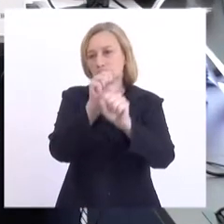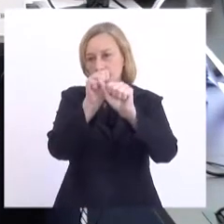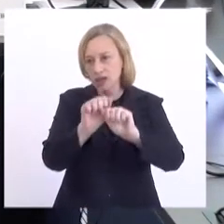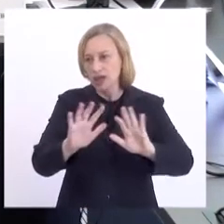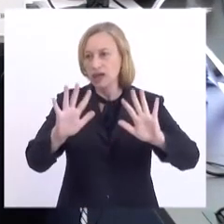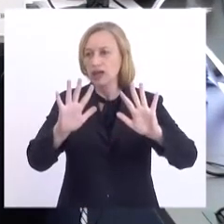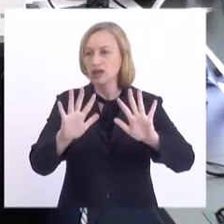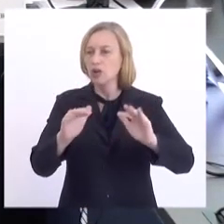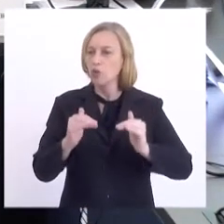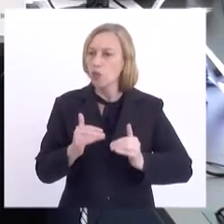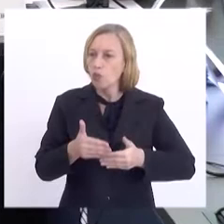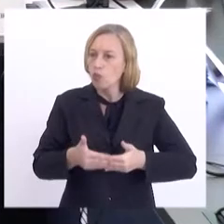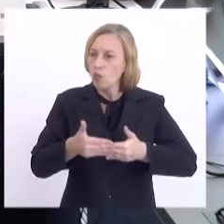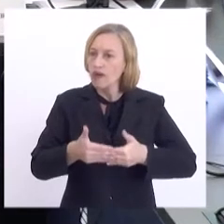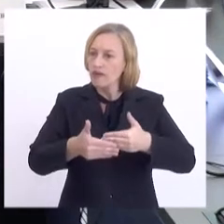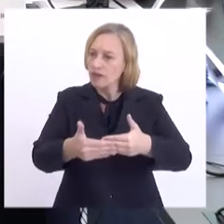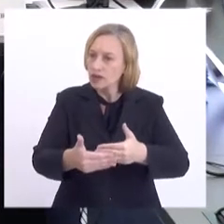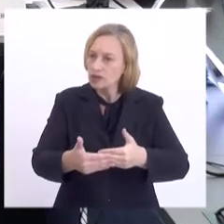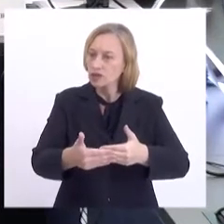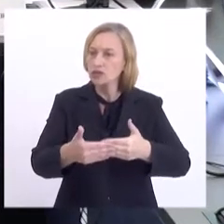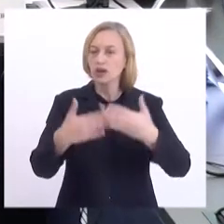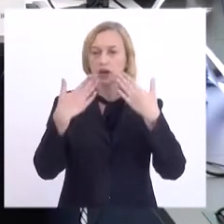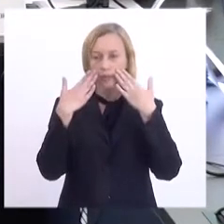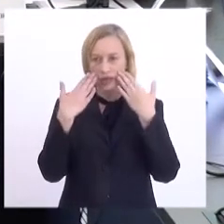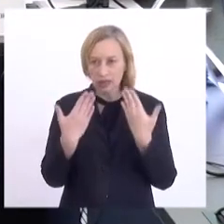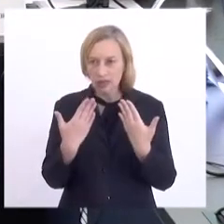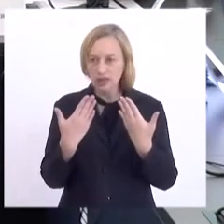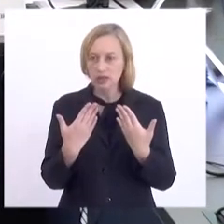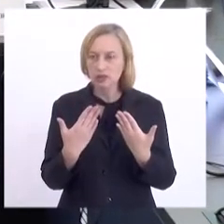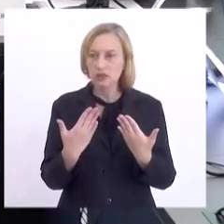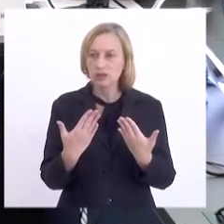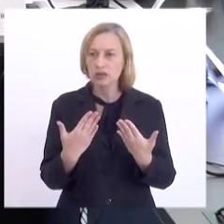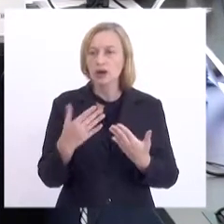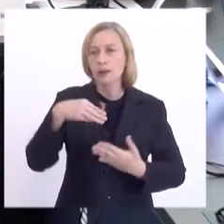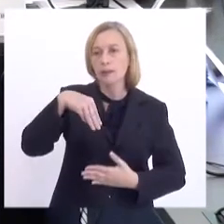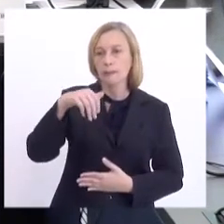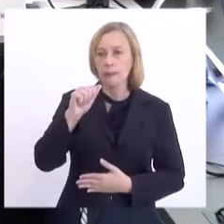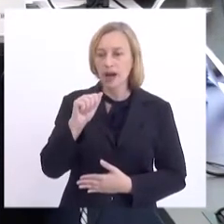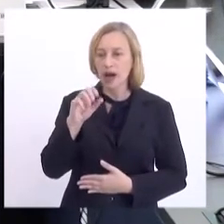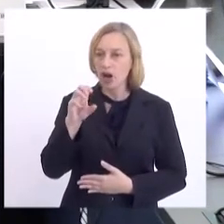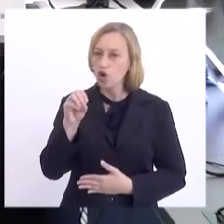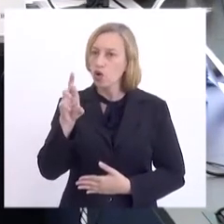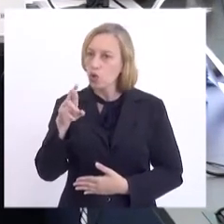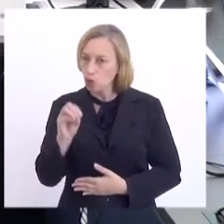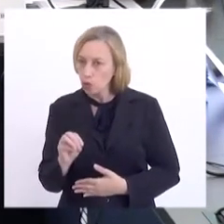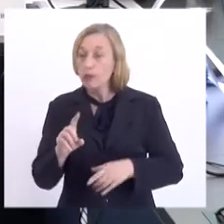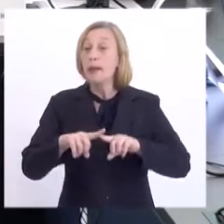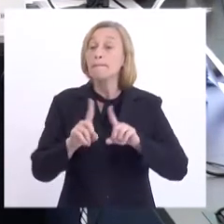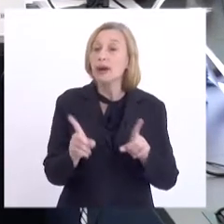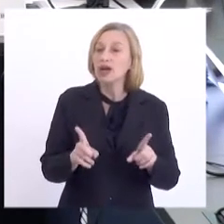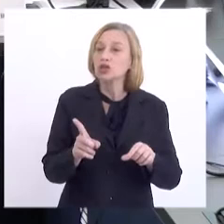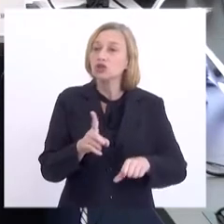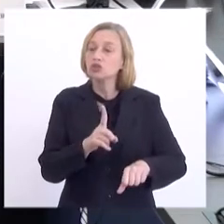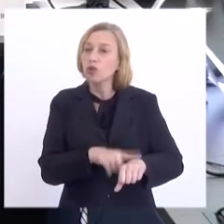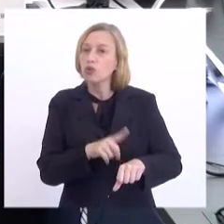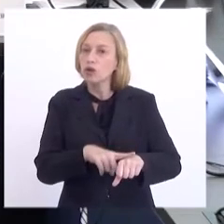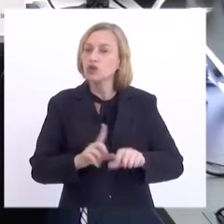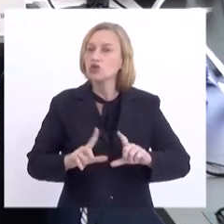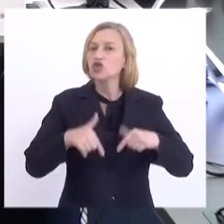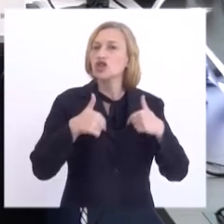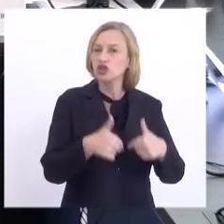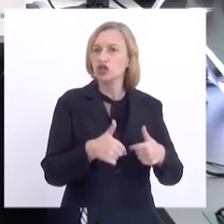um avanço no sentido da Transparência macro é mas na hora da